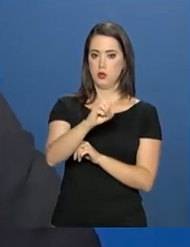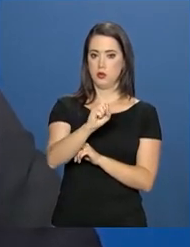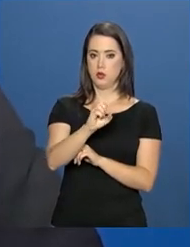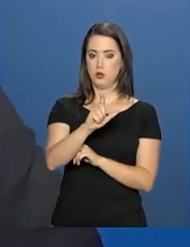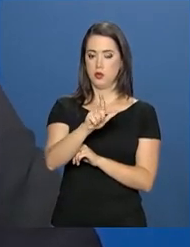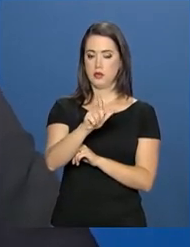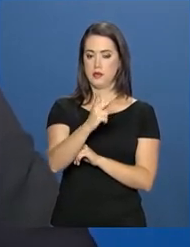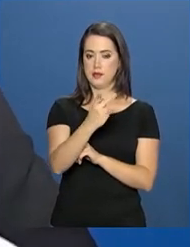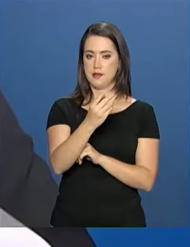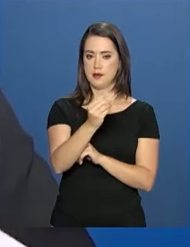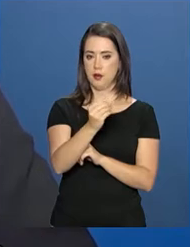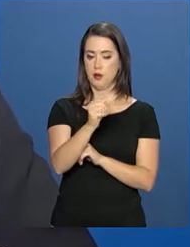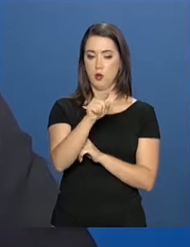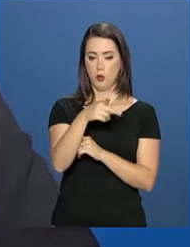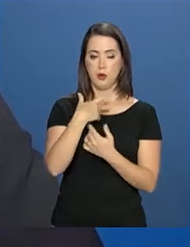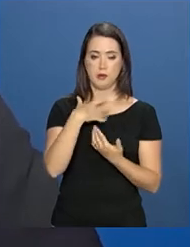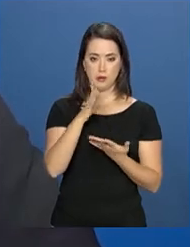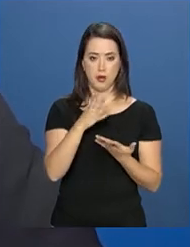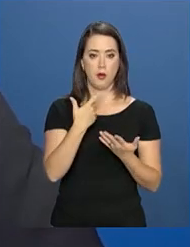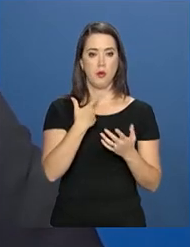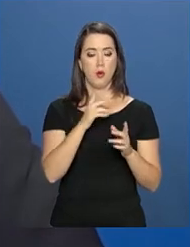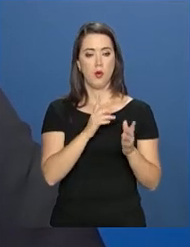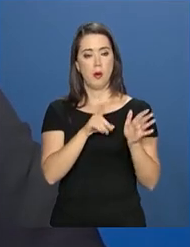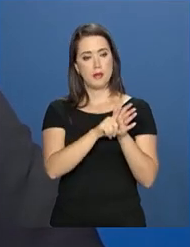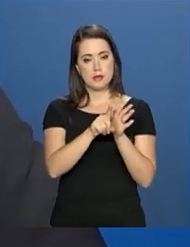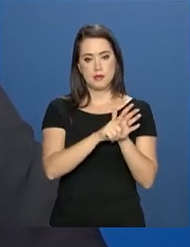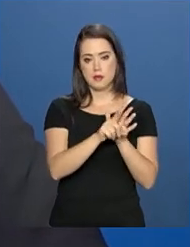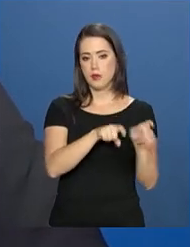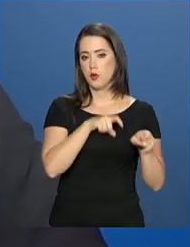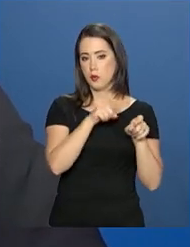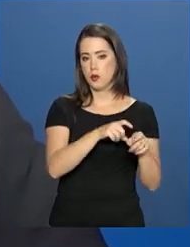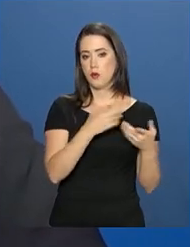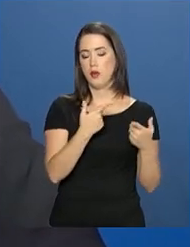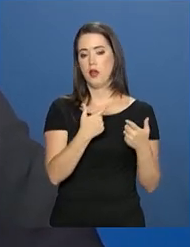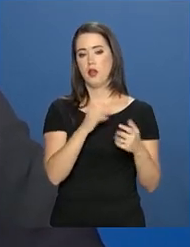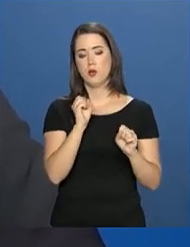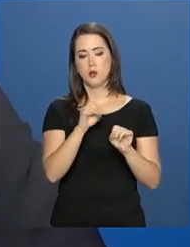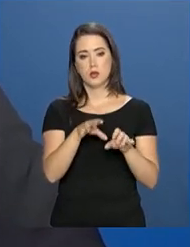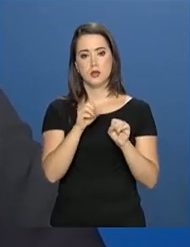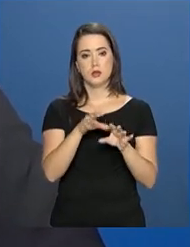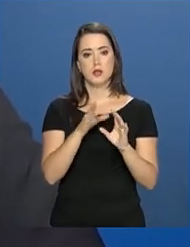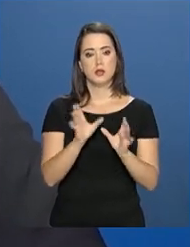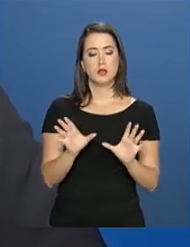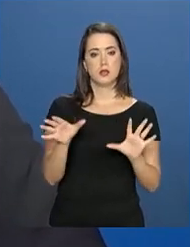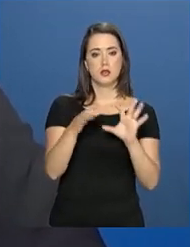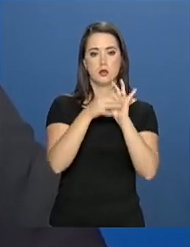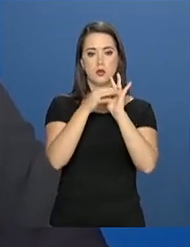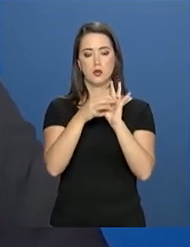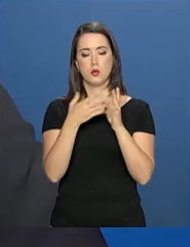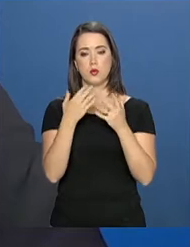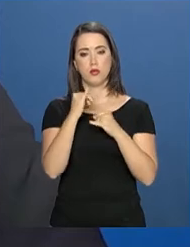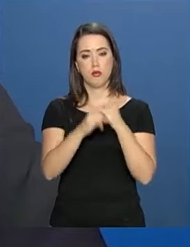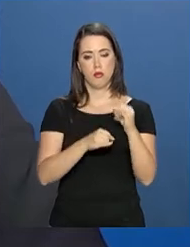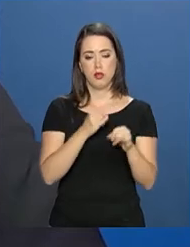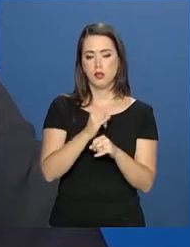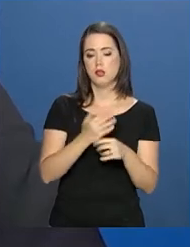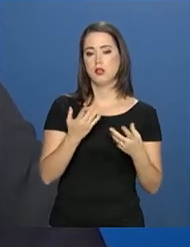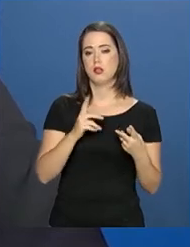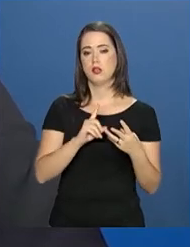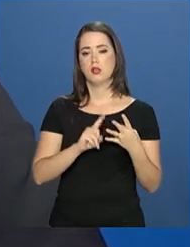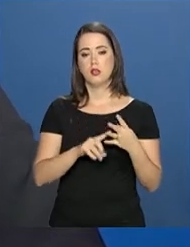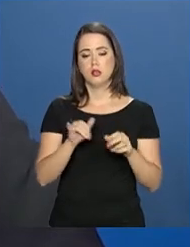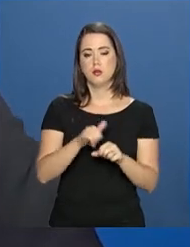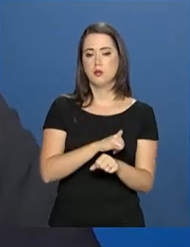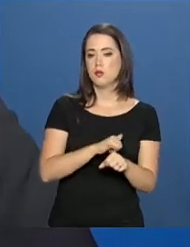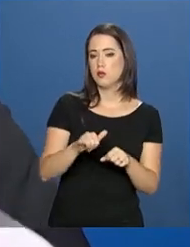os esforços desburocratização a educação o programa educação conectada não é a estratégia